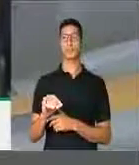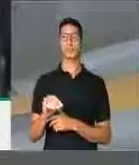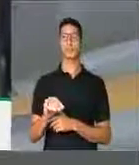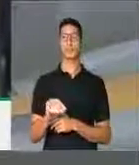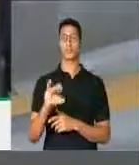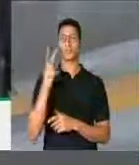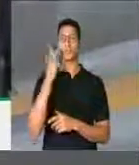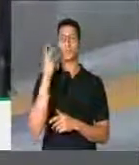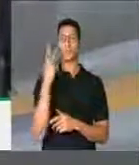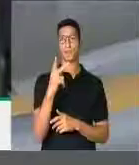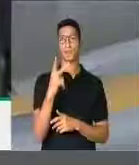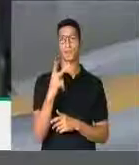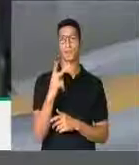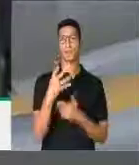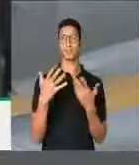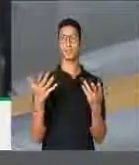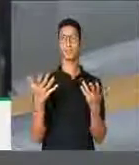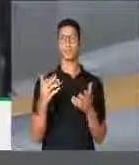para,